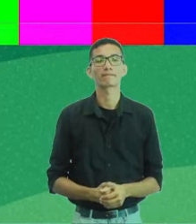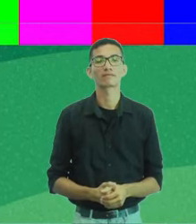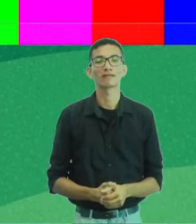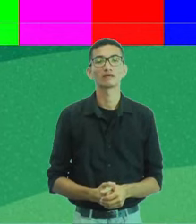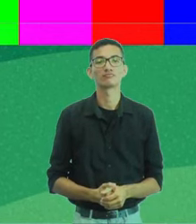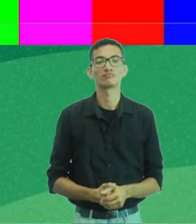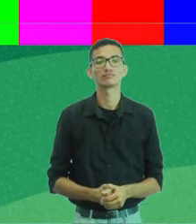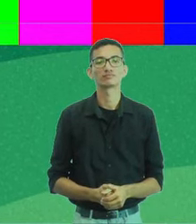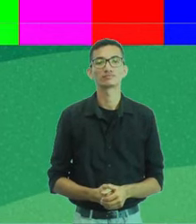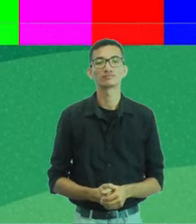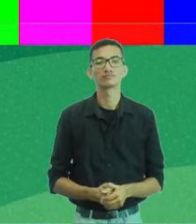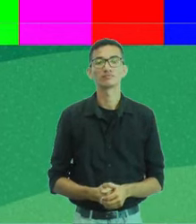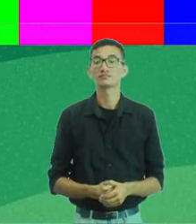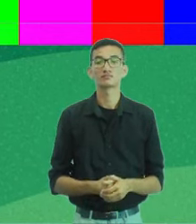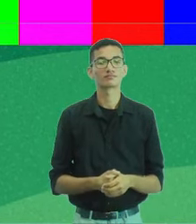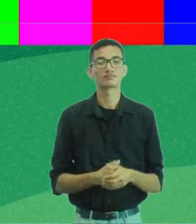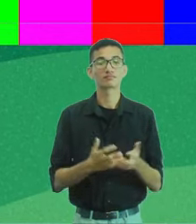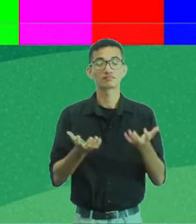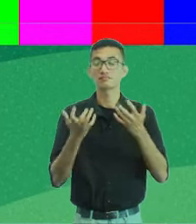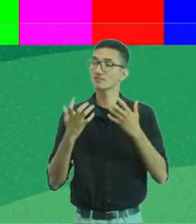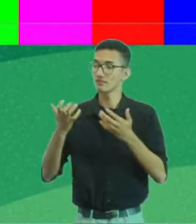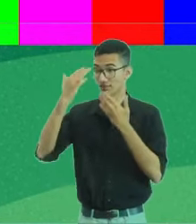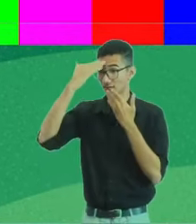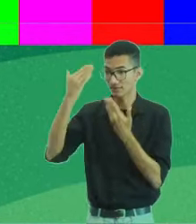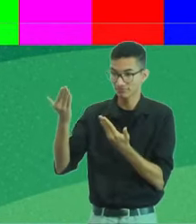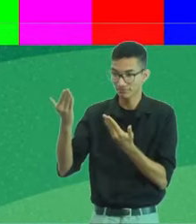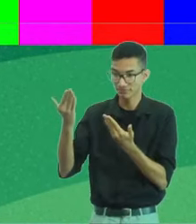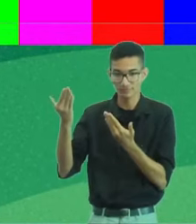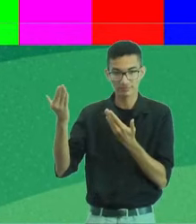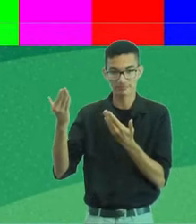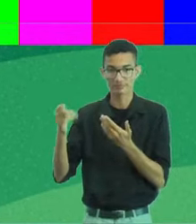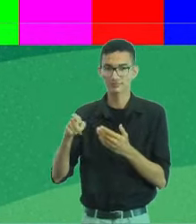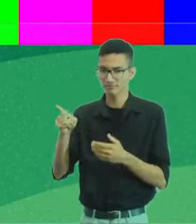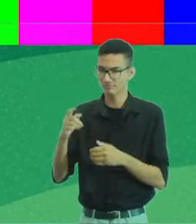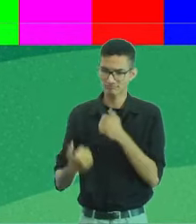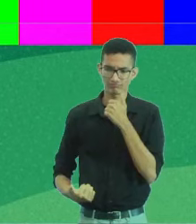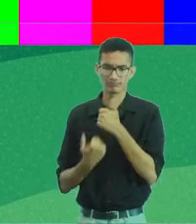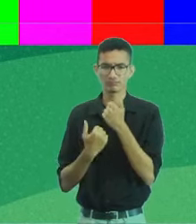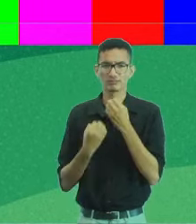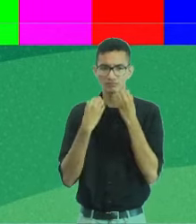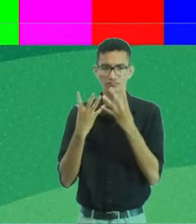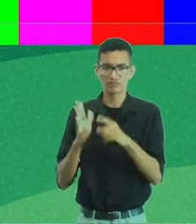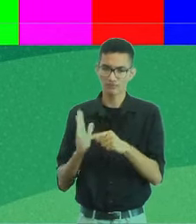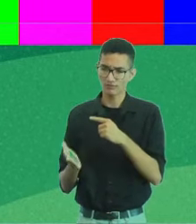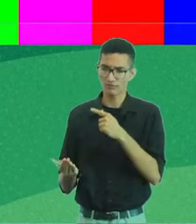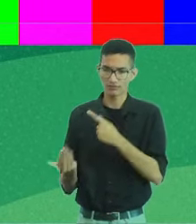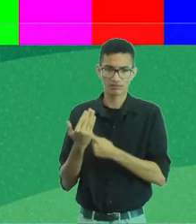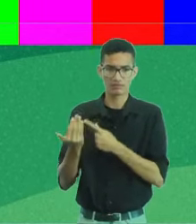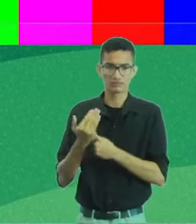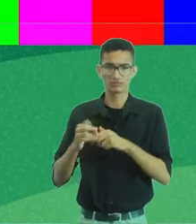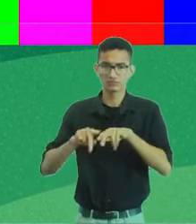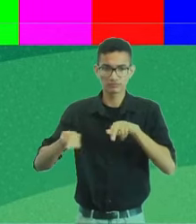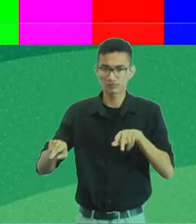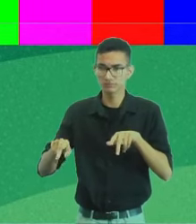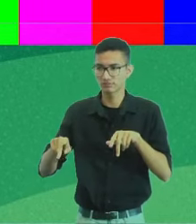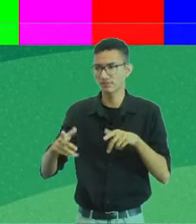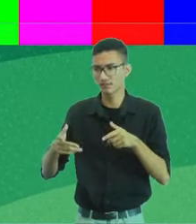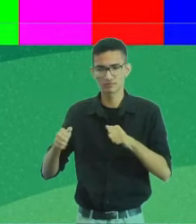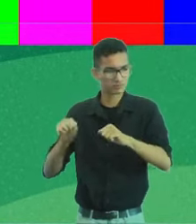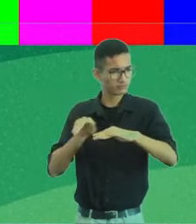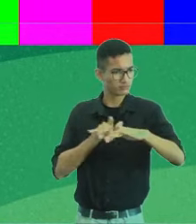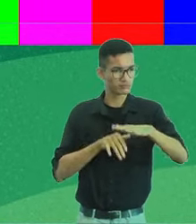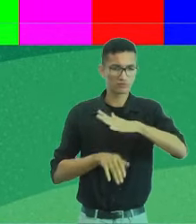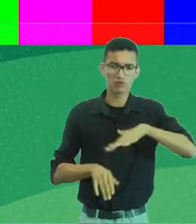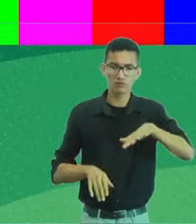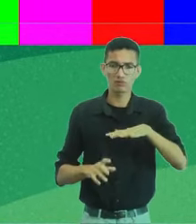gostaria de agradecer todo o apoio ajuda que você todo mundo aqui dá para